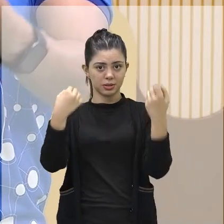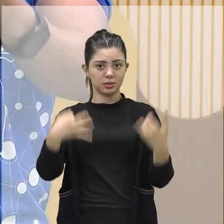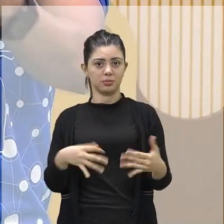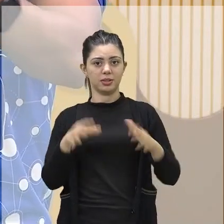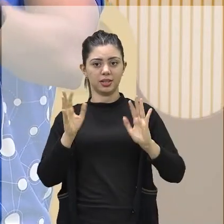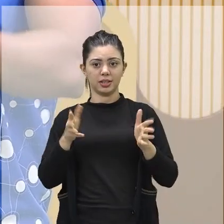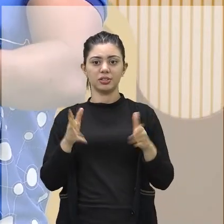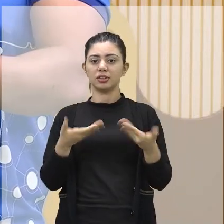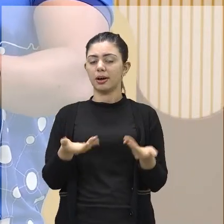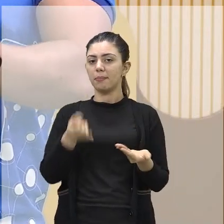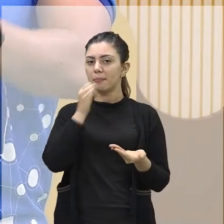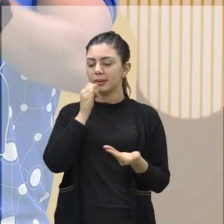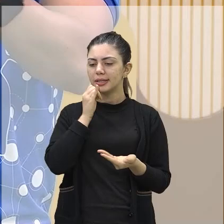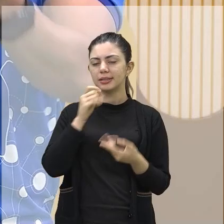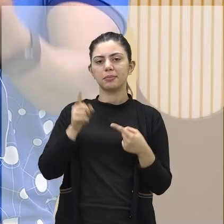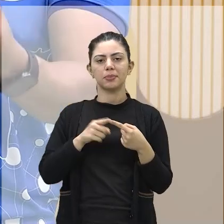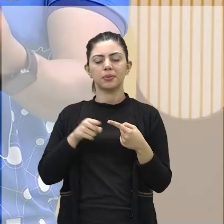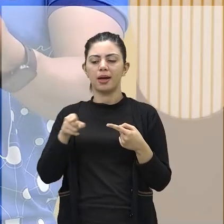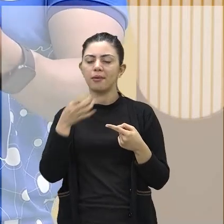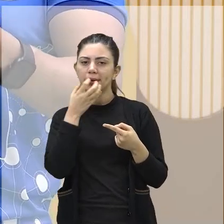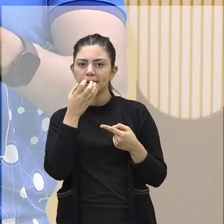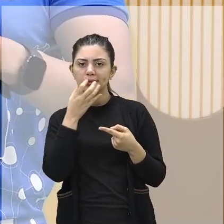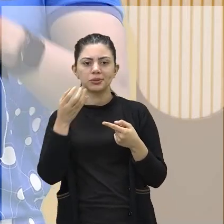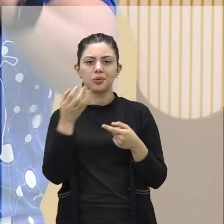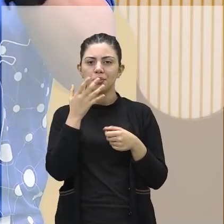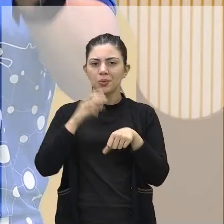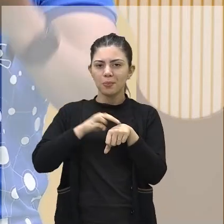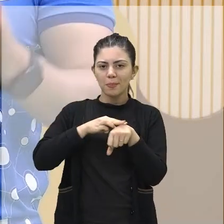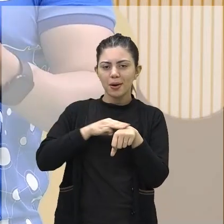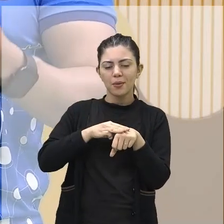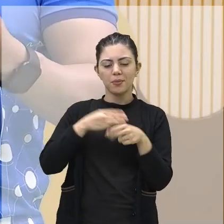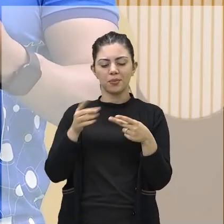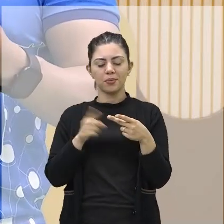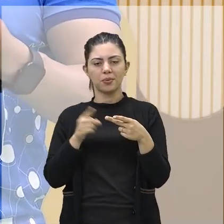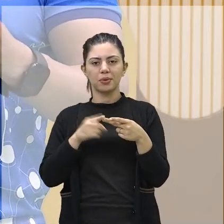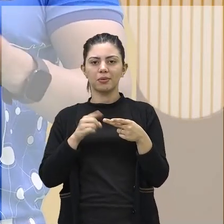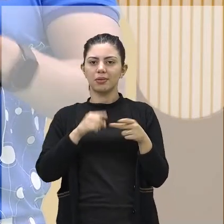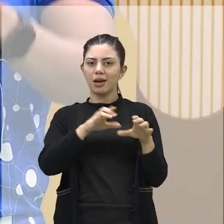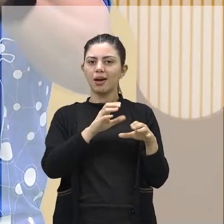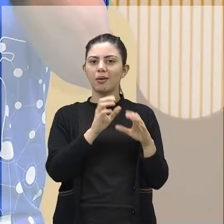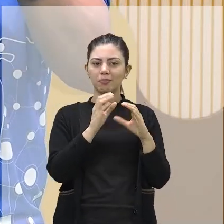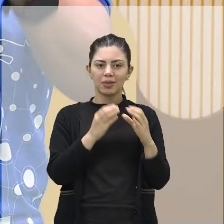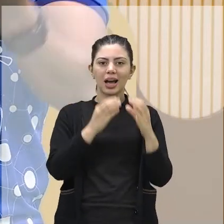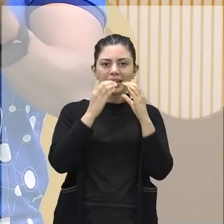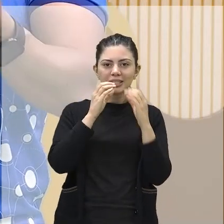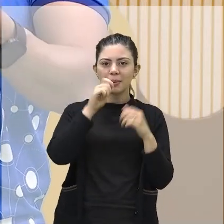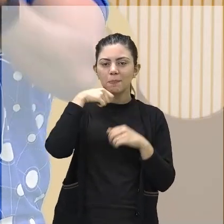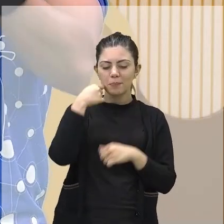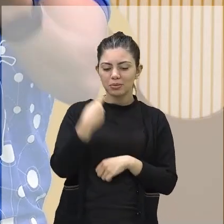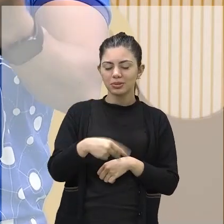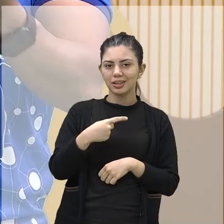né, no caso do doguinho e também do X-Caboquinho, eles surgem aí, são forjados, né, eles nascem